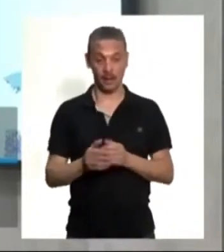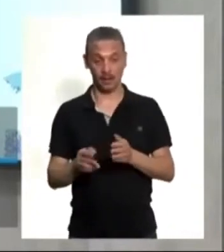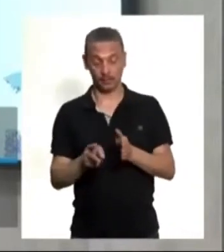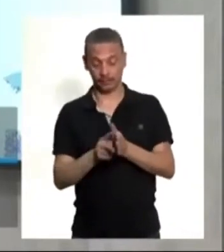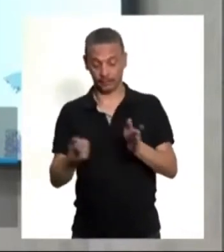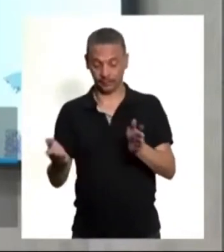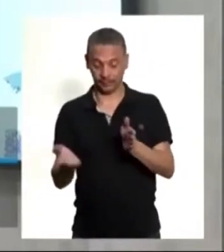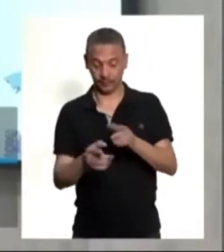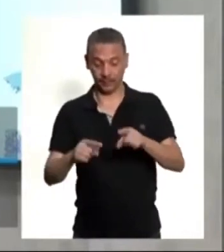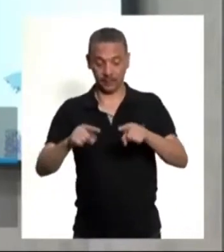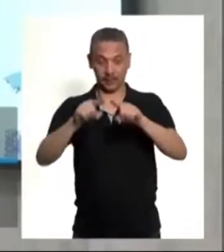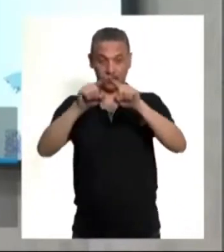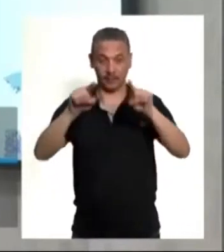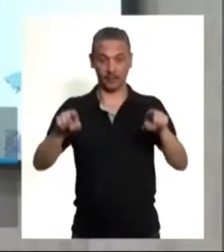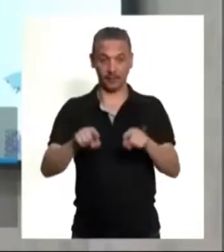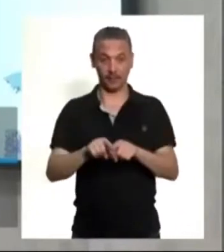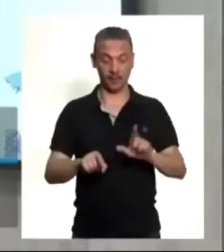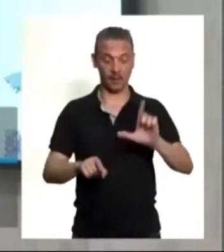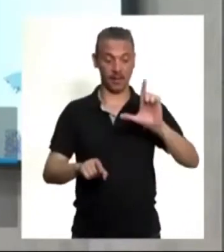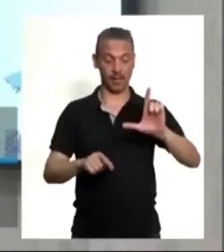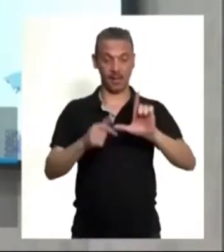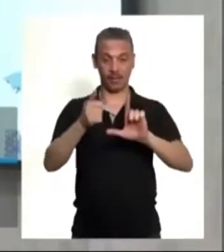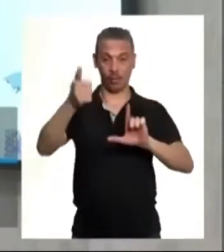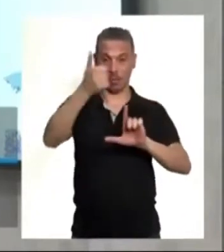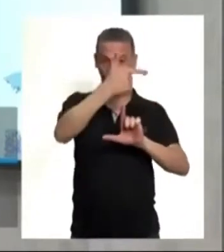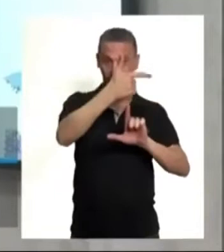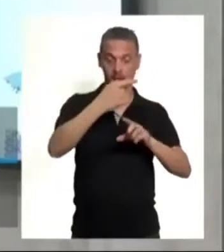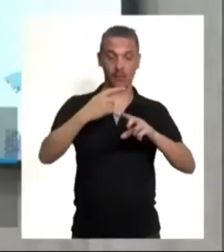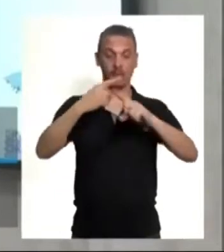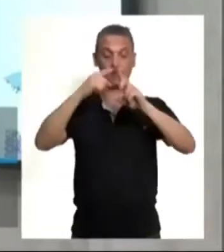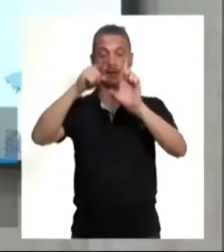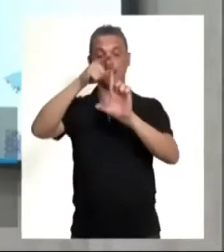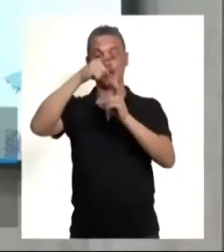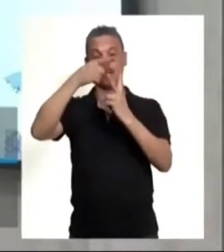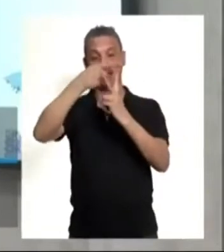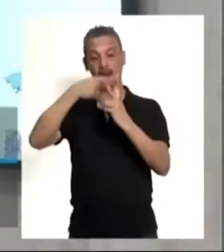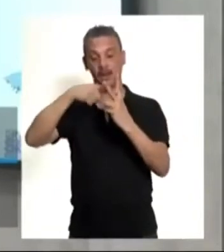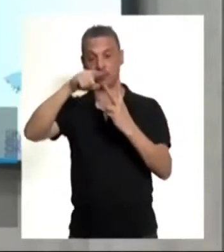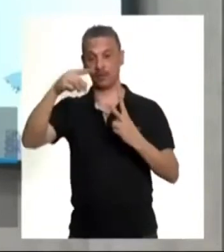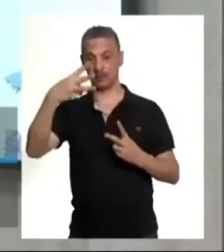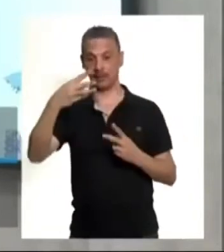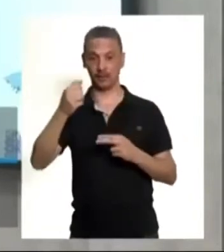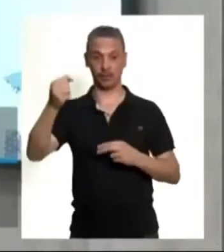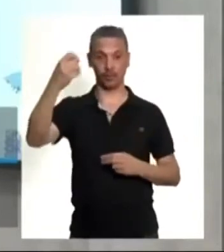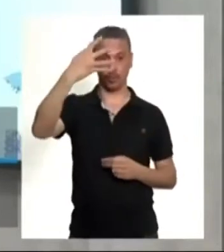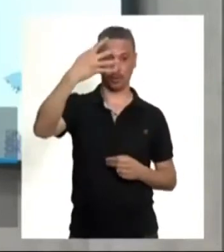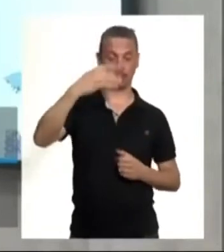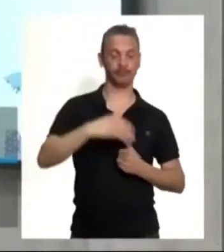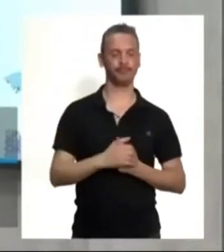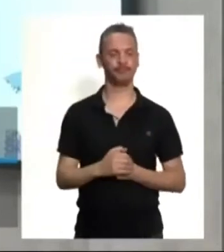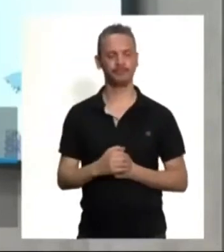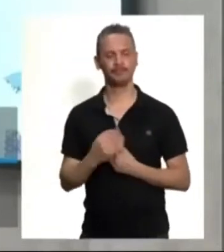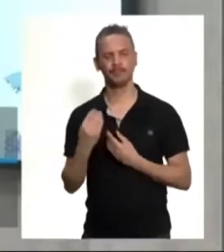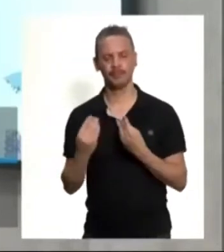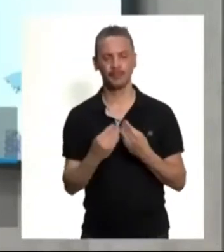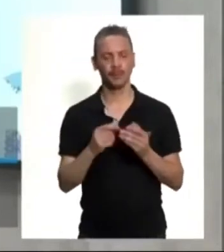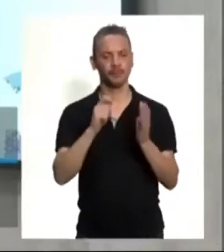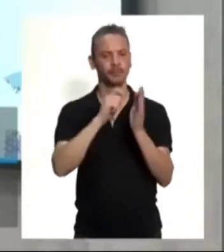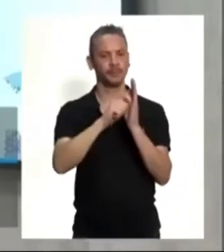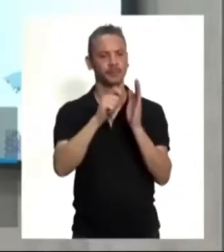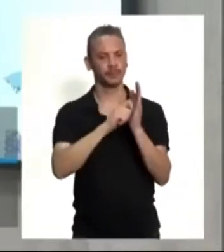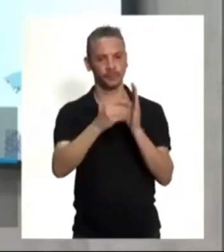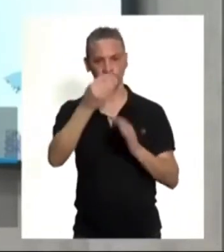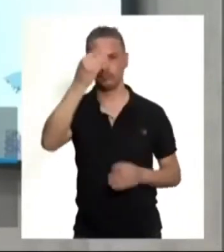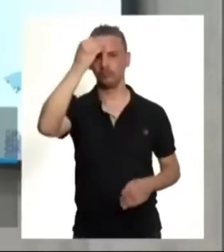equilátero é lado ao quadrado, raiz de 3 sobre 4. É muito importante que você anote essas